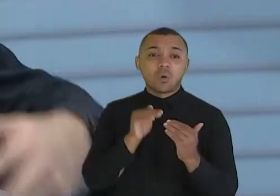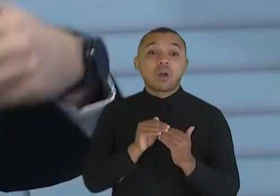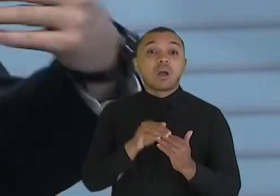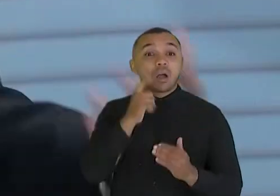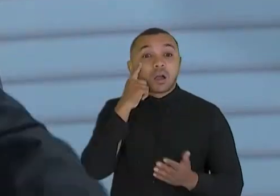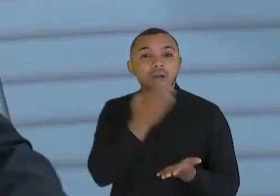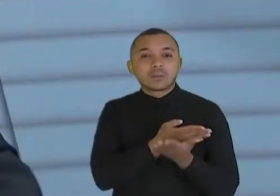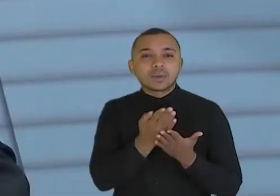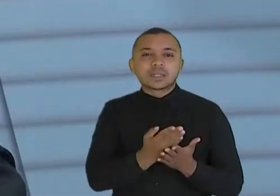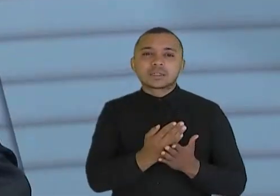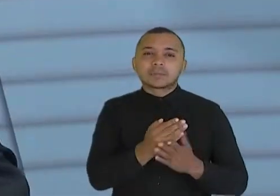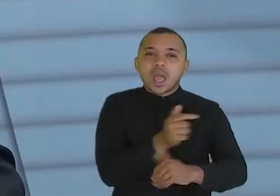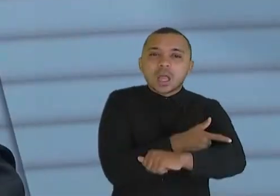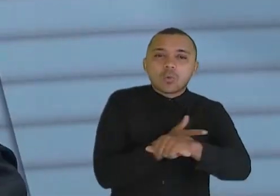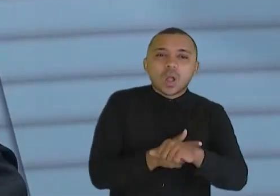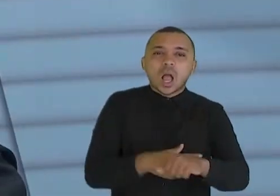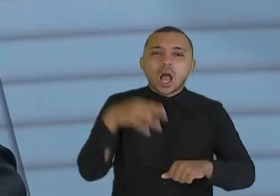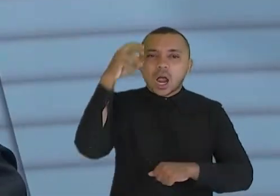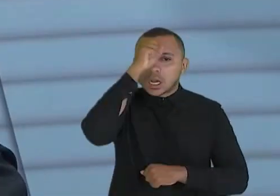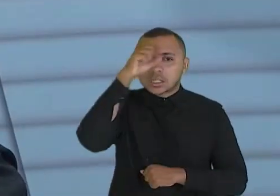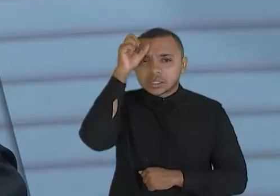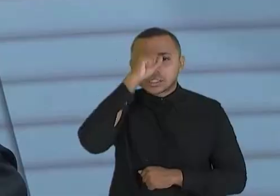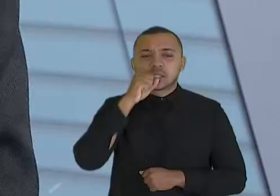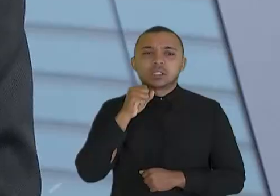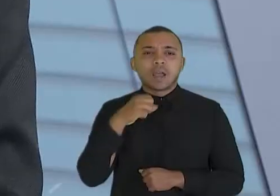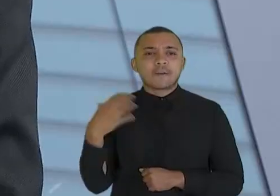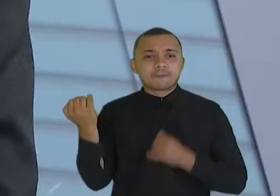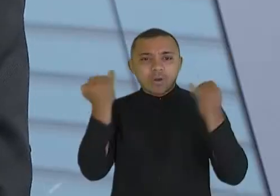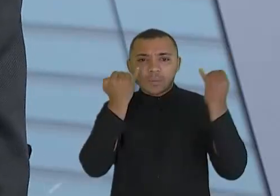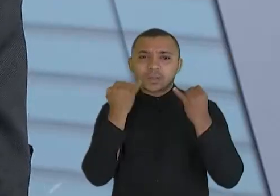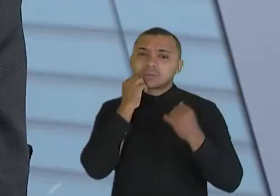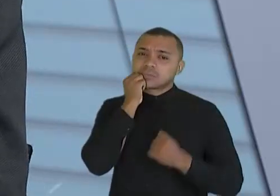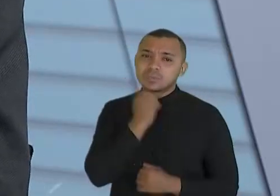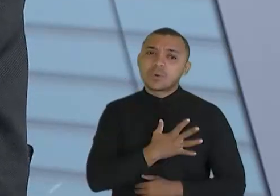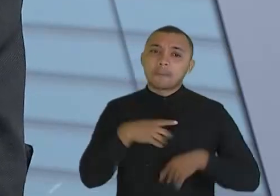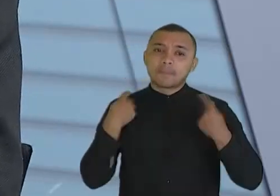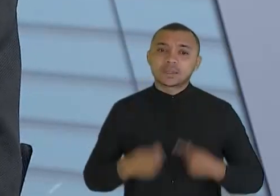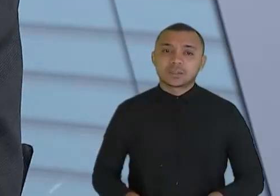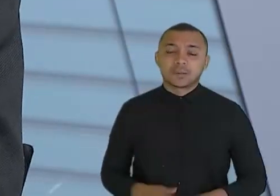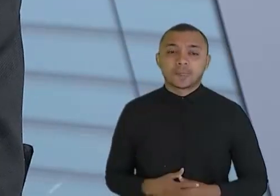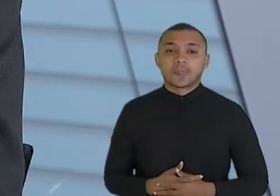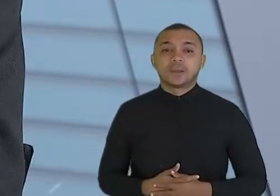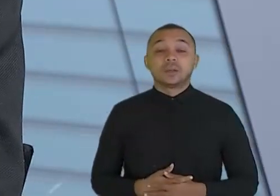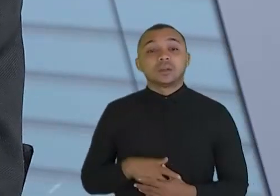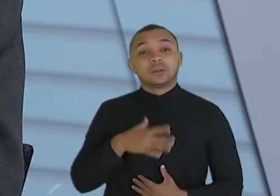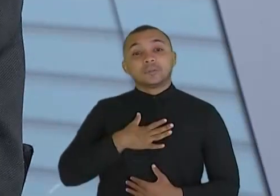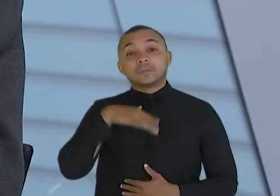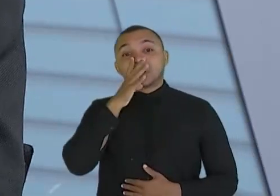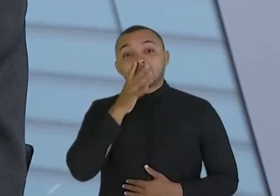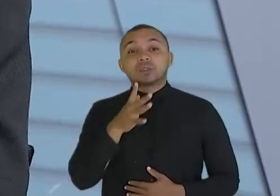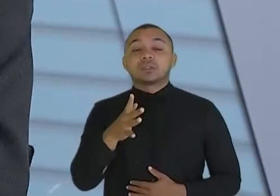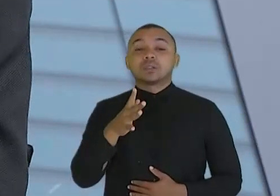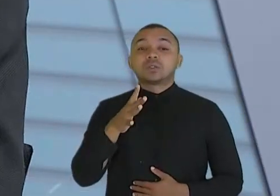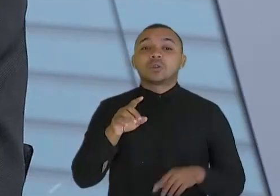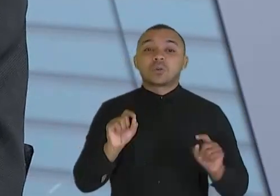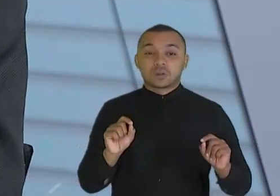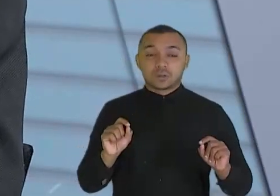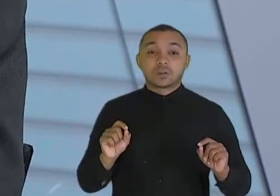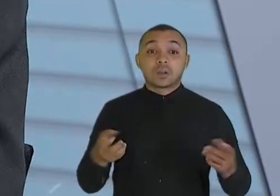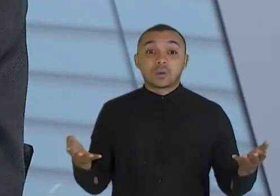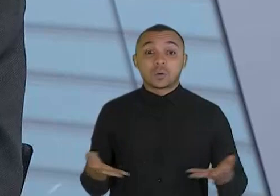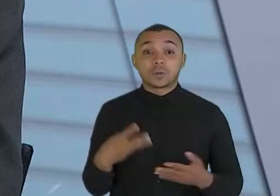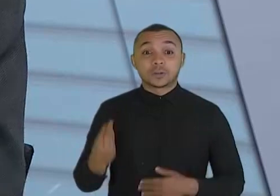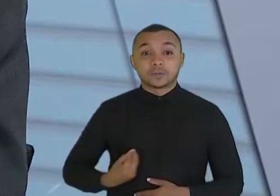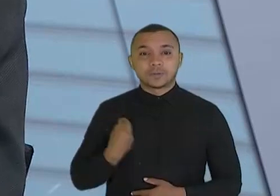educação, informação, vai poder mudar isso. Eu estava vendo uma reportagem mostrando que, no momento que nós estamos aqui